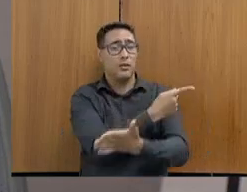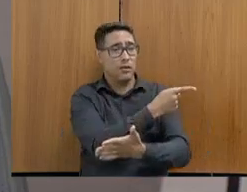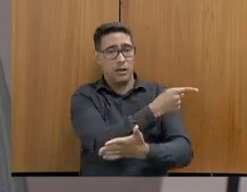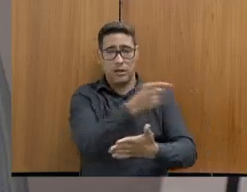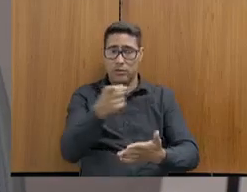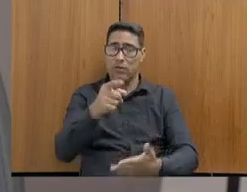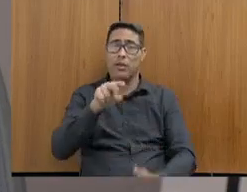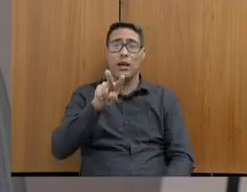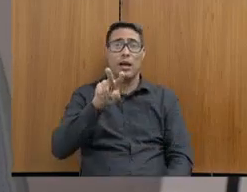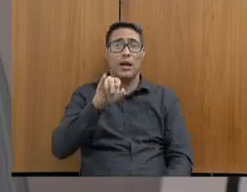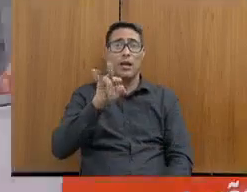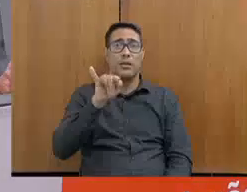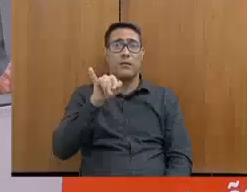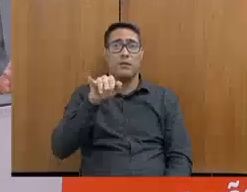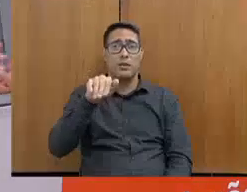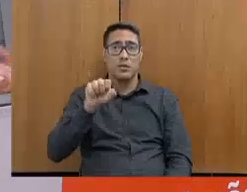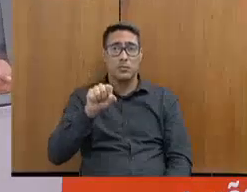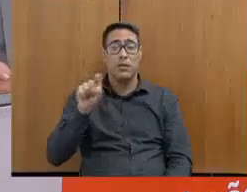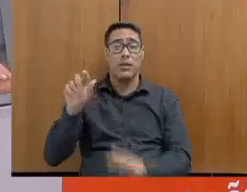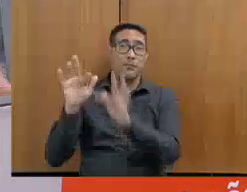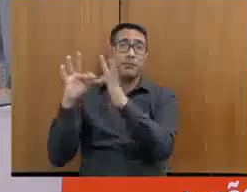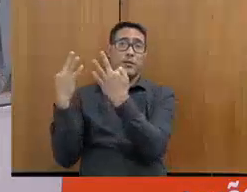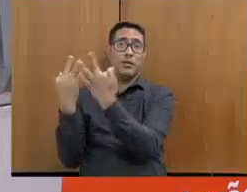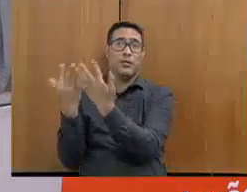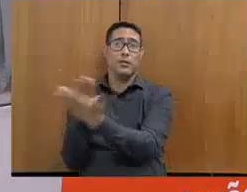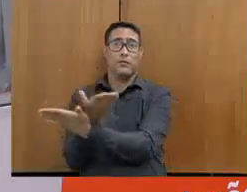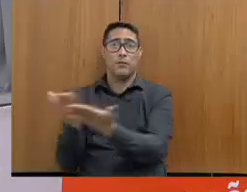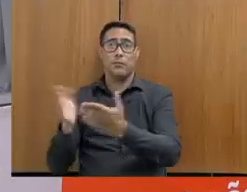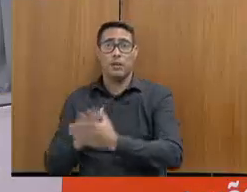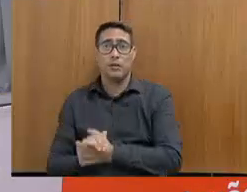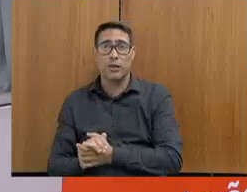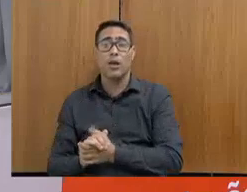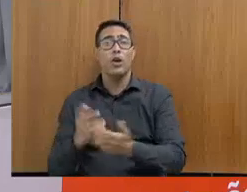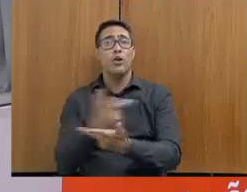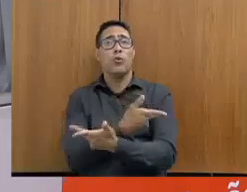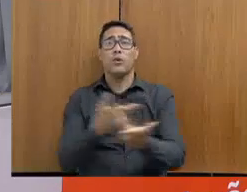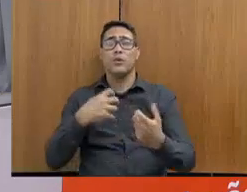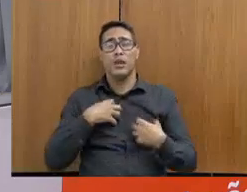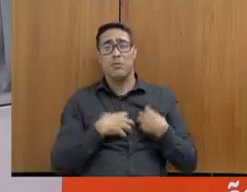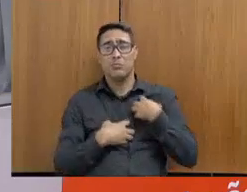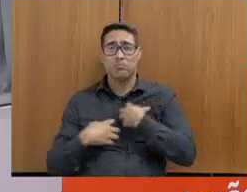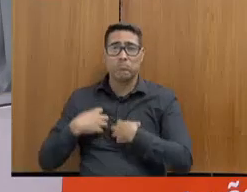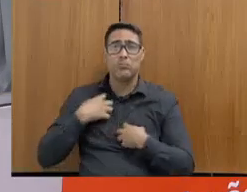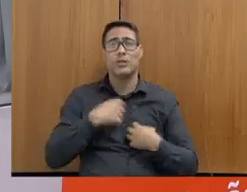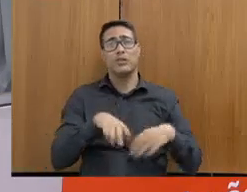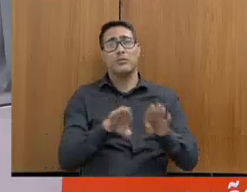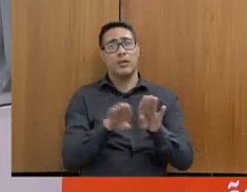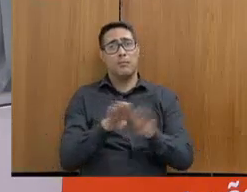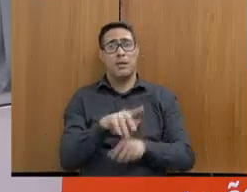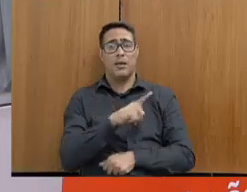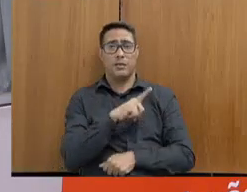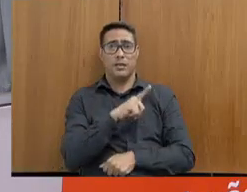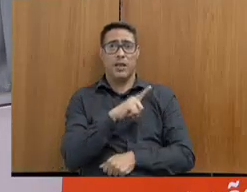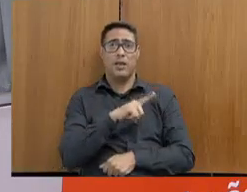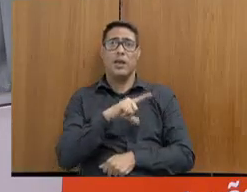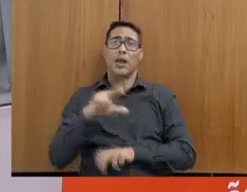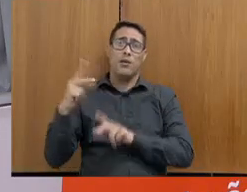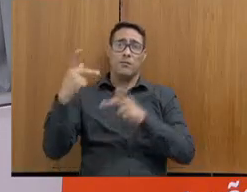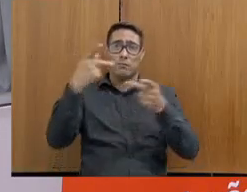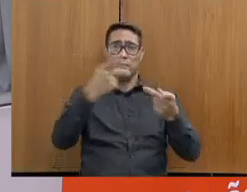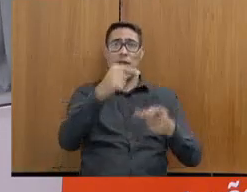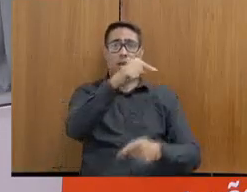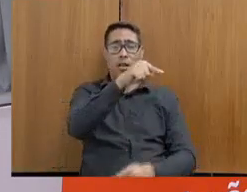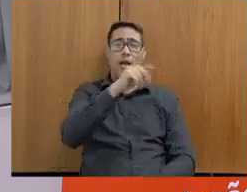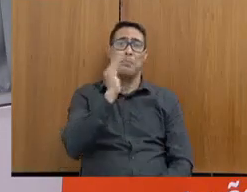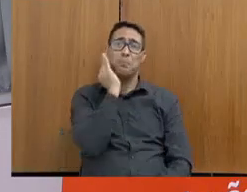é as famílias é porque algo que tem me incomodado muito né eu tive em Barbacena semana passada